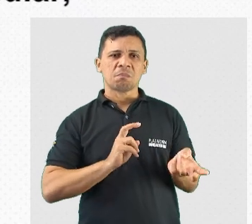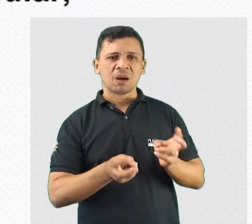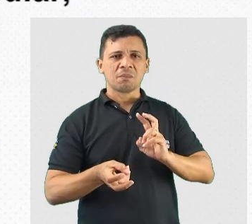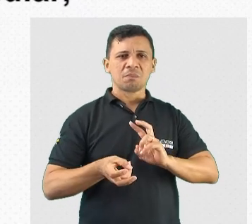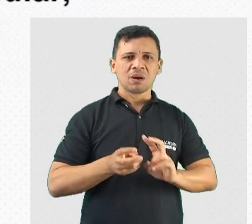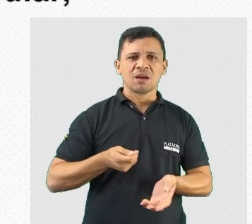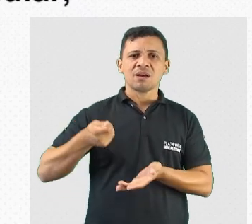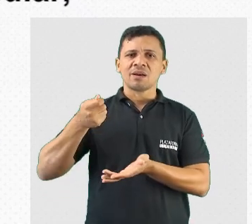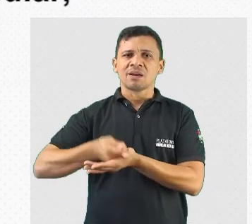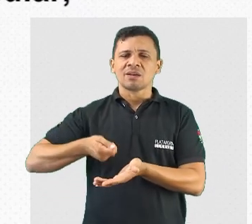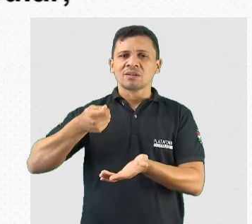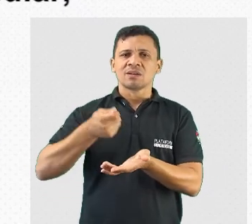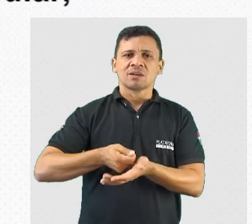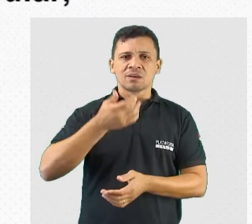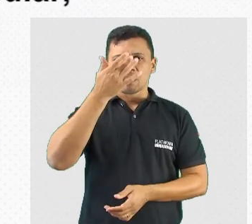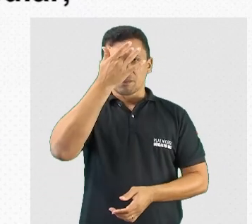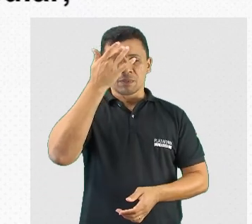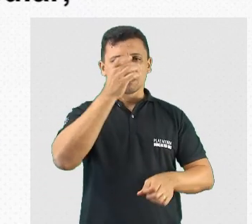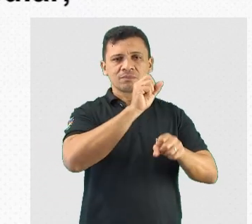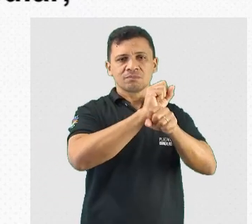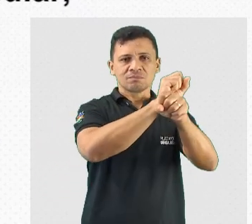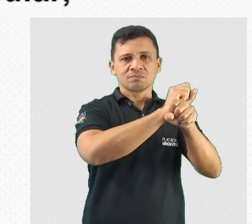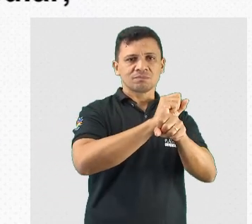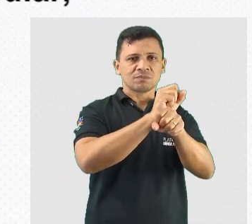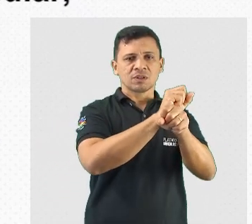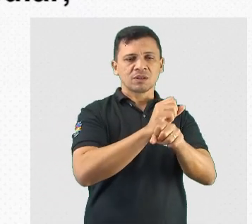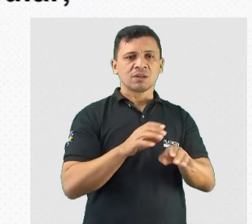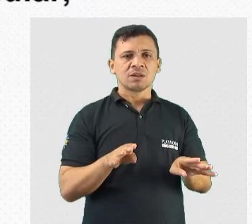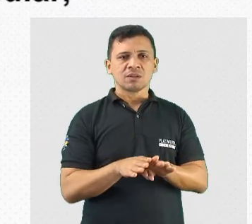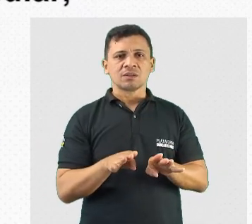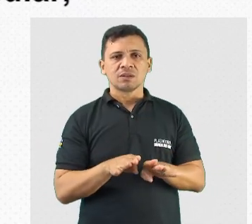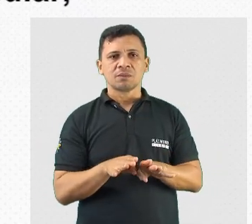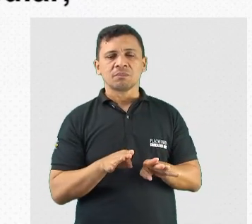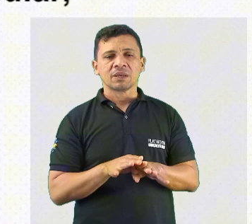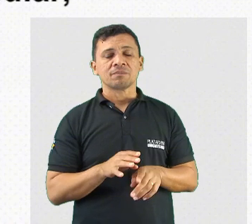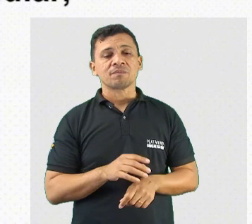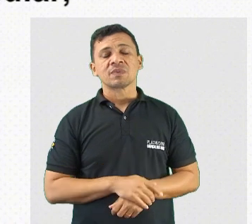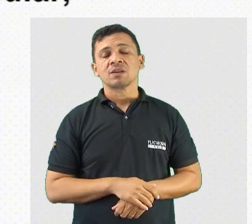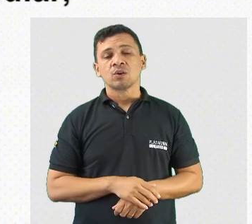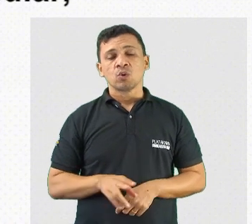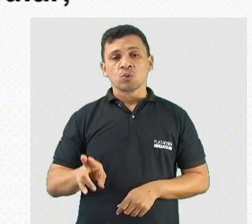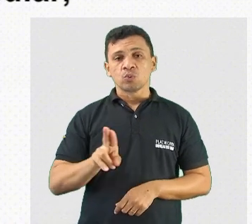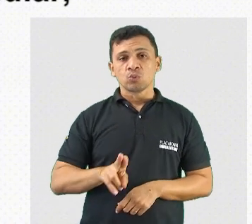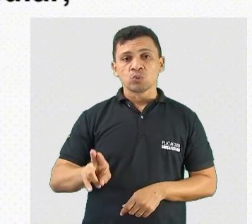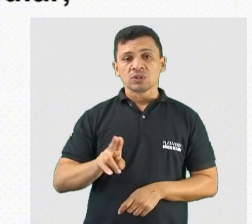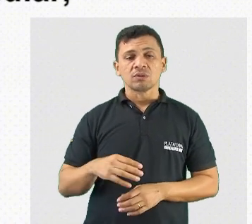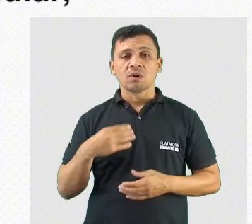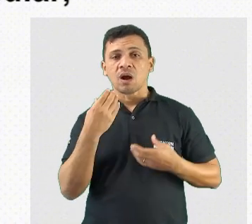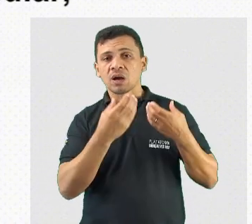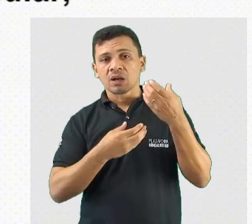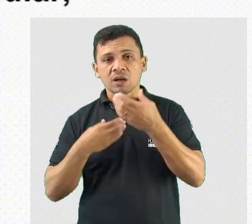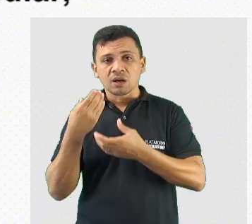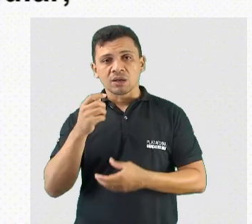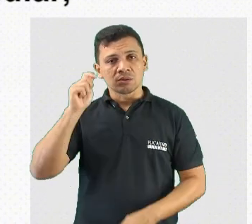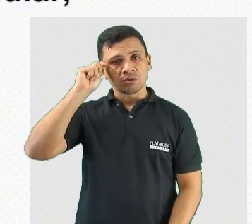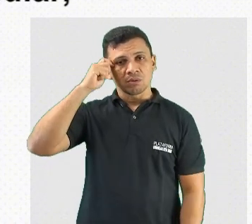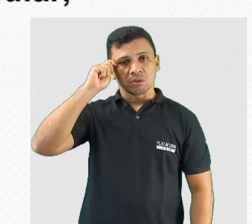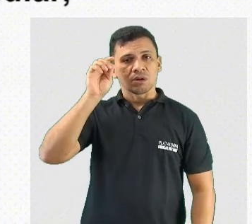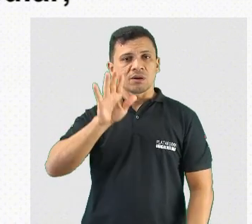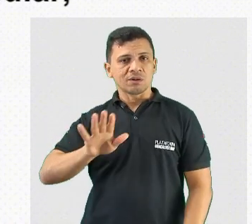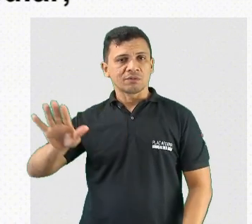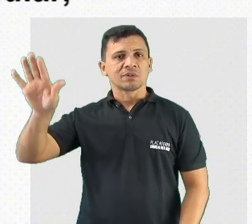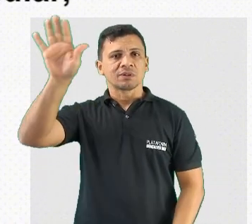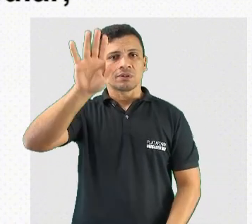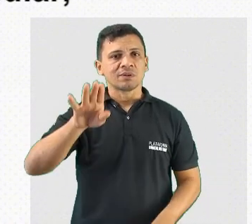dos escravizados. Autodefesa, usado também para despistar a polícia, usando cantos africanos, mas também levou